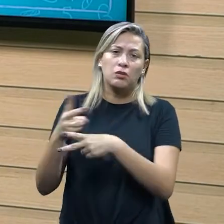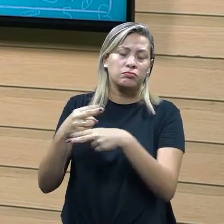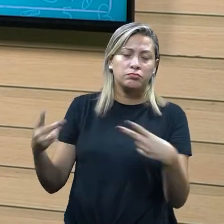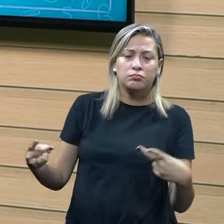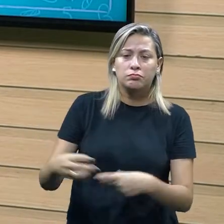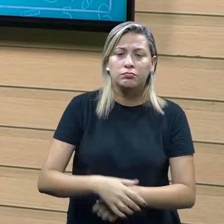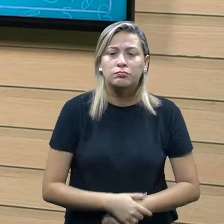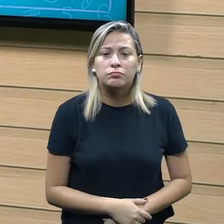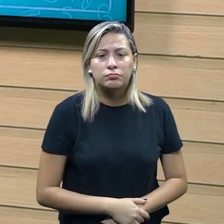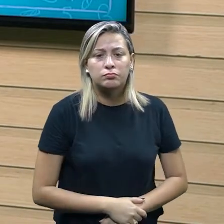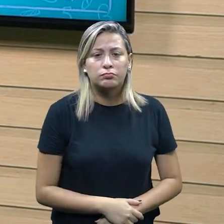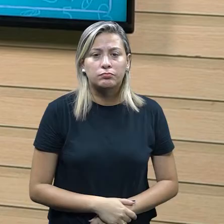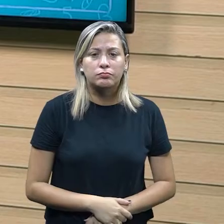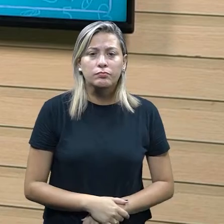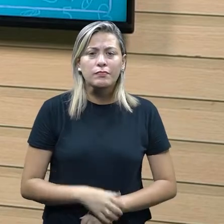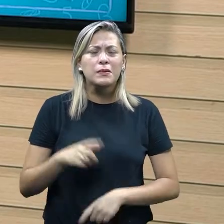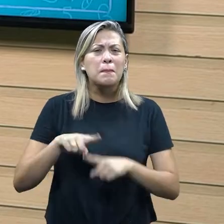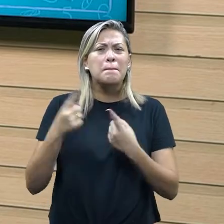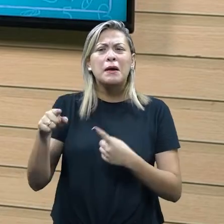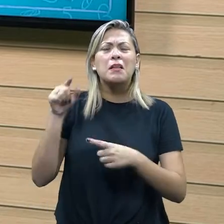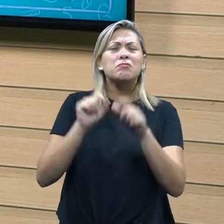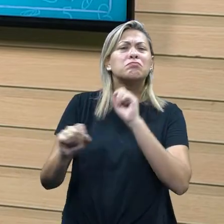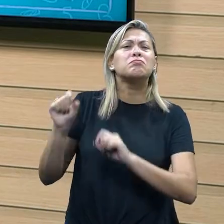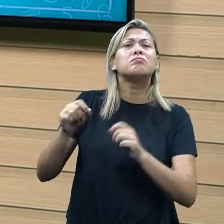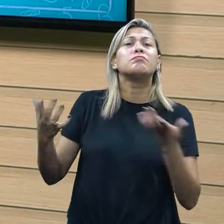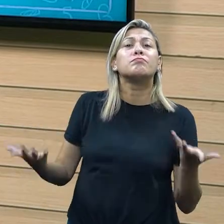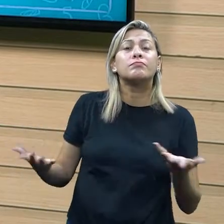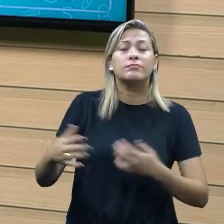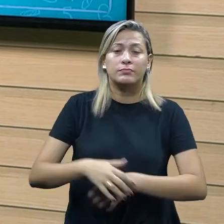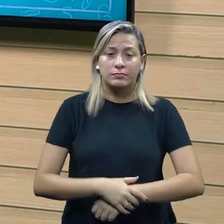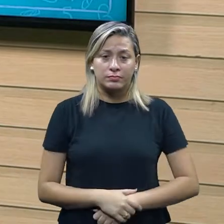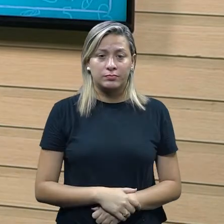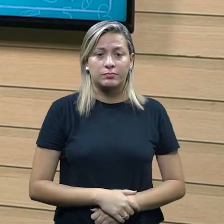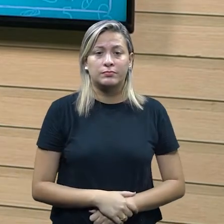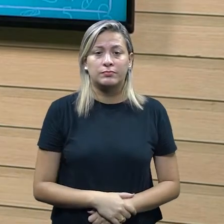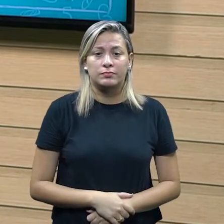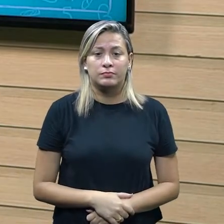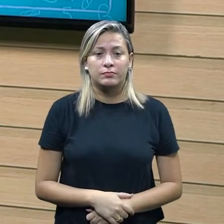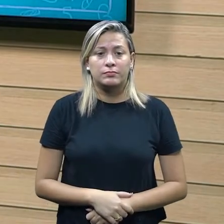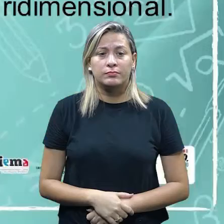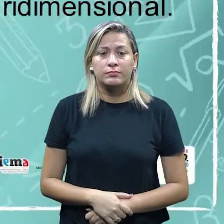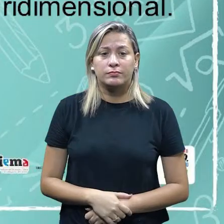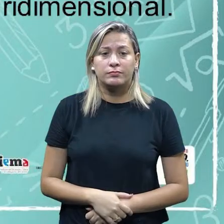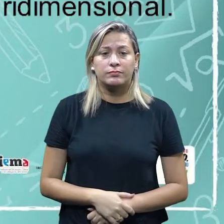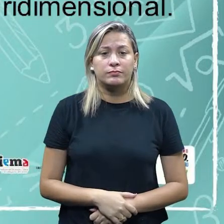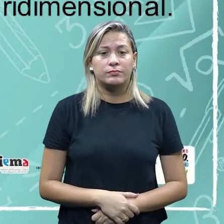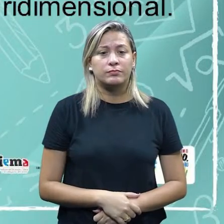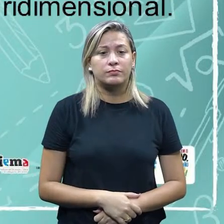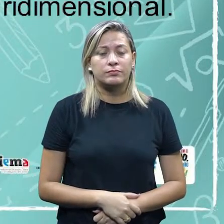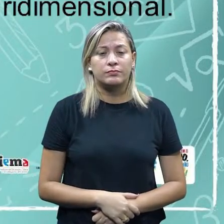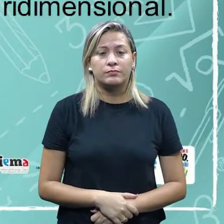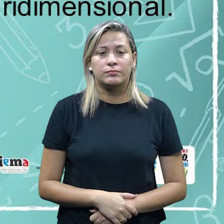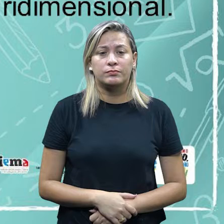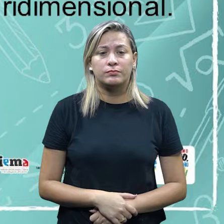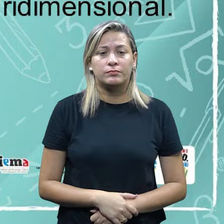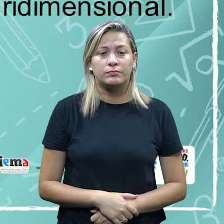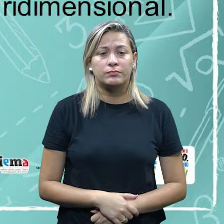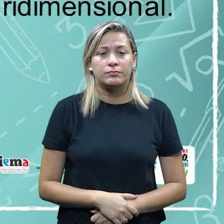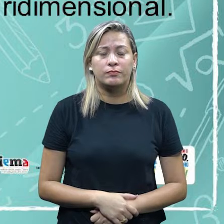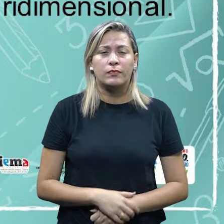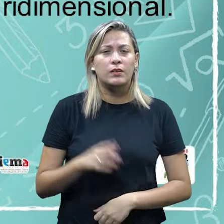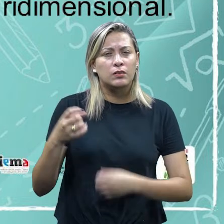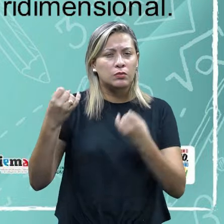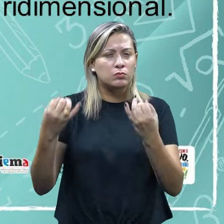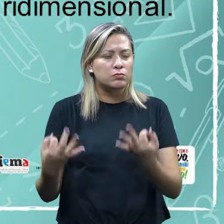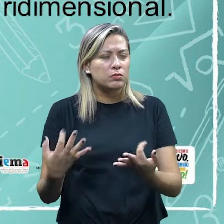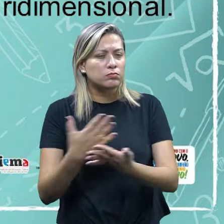maneira mais detalhada. Então o que é, professor, essa linguagem 3D, essa modelagem 3D, desculpem. Aí a gente fala desde